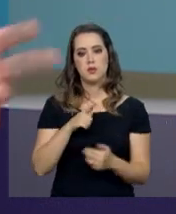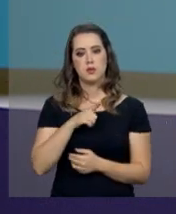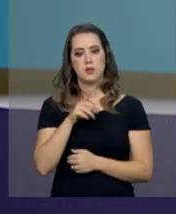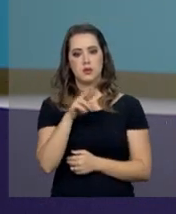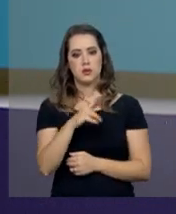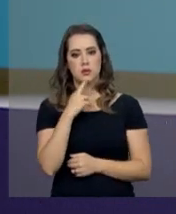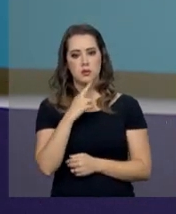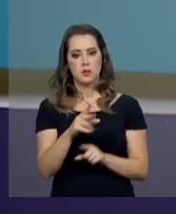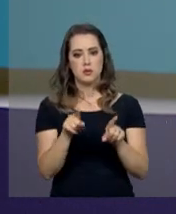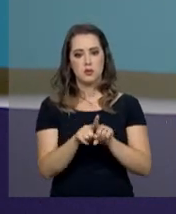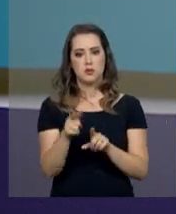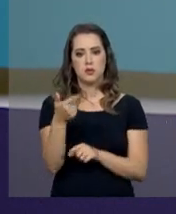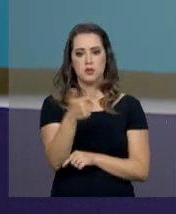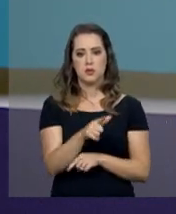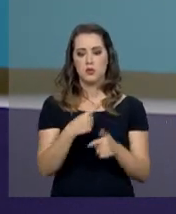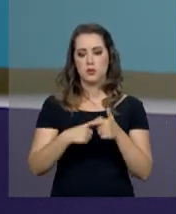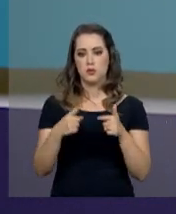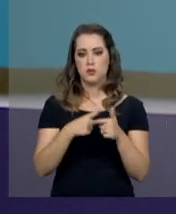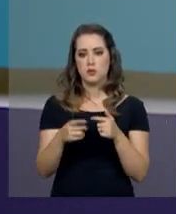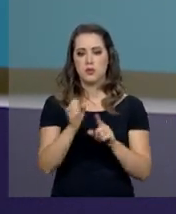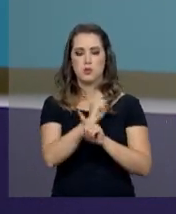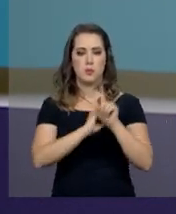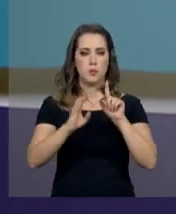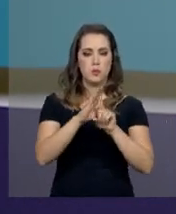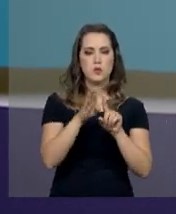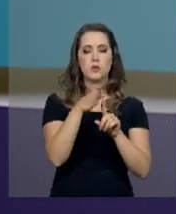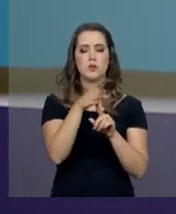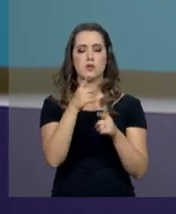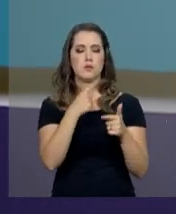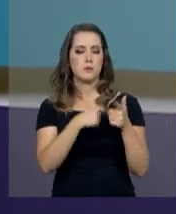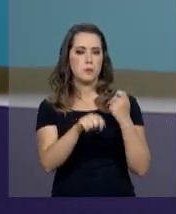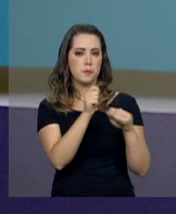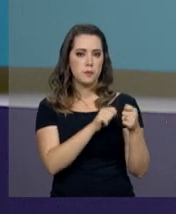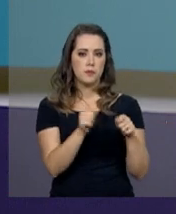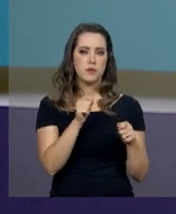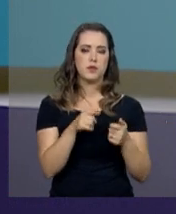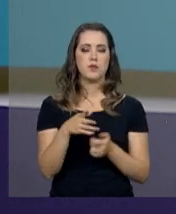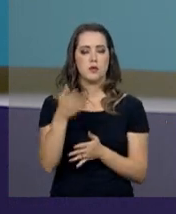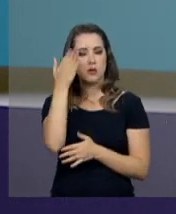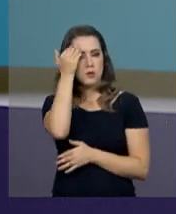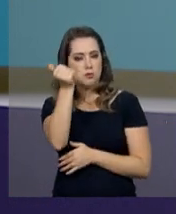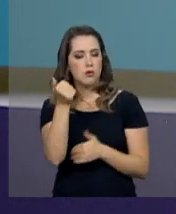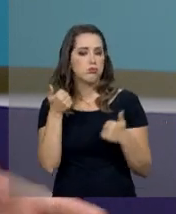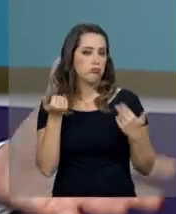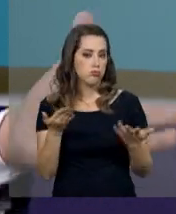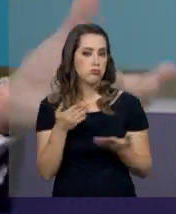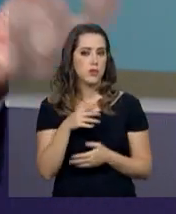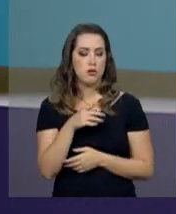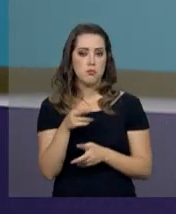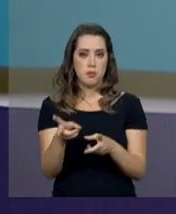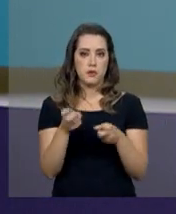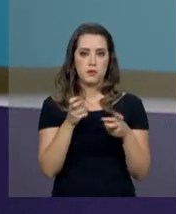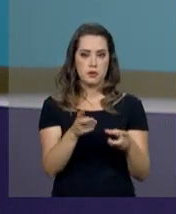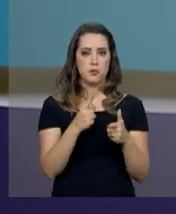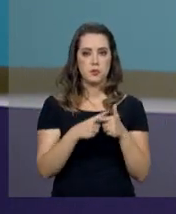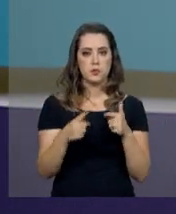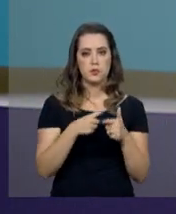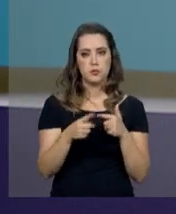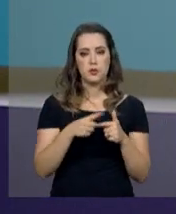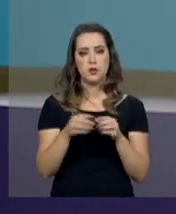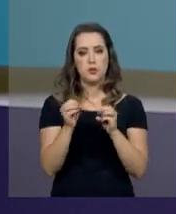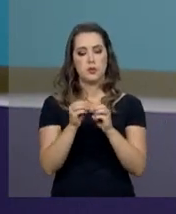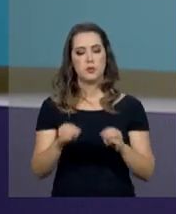outras questões questões sociais econômicas e foram se dando conta dessa problemática ea onu foi incorporando